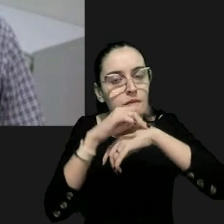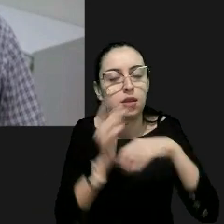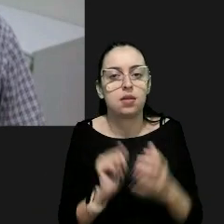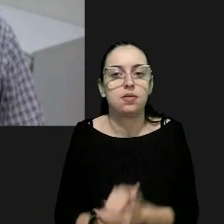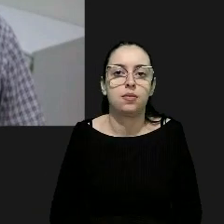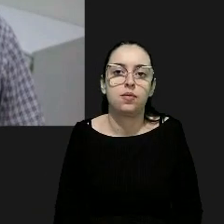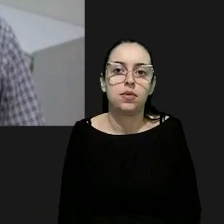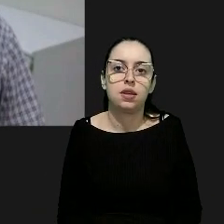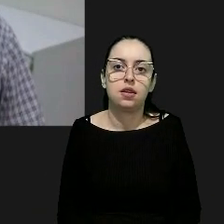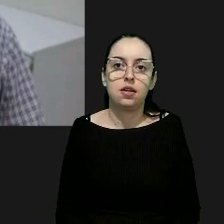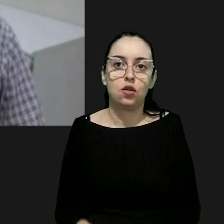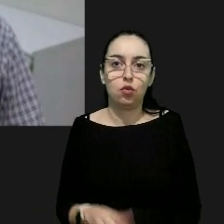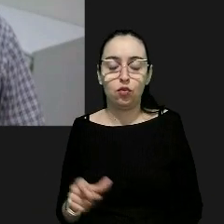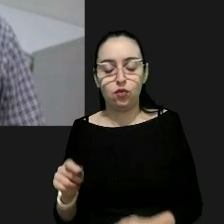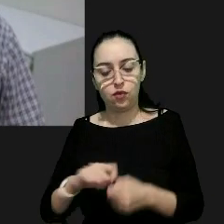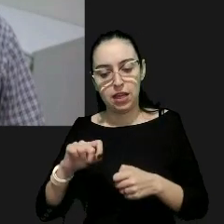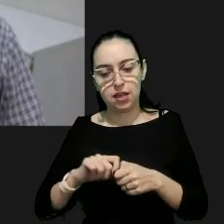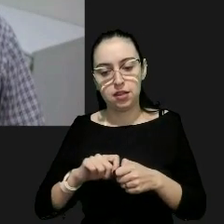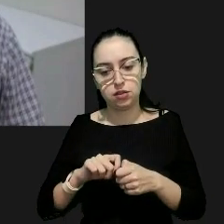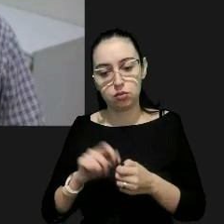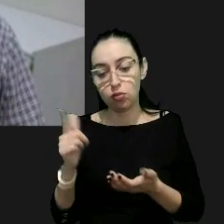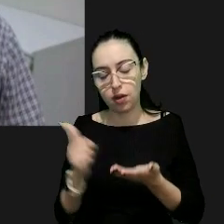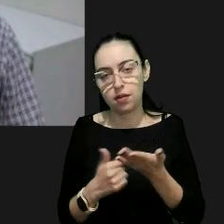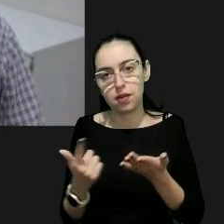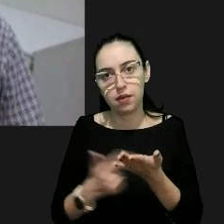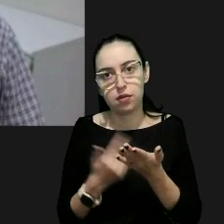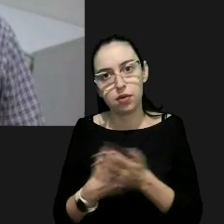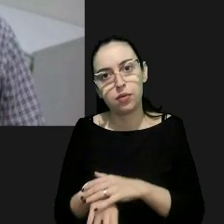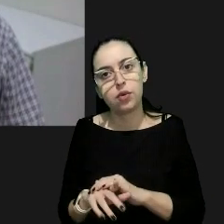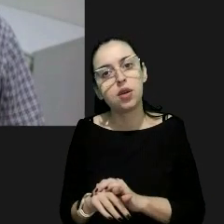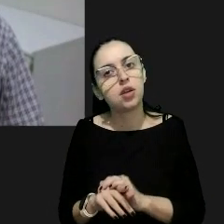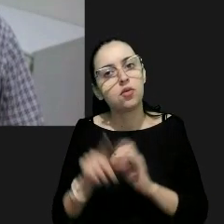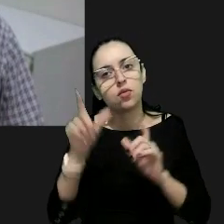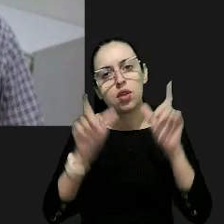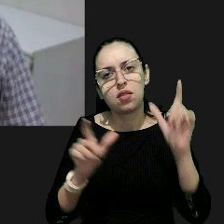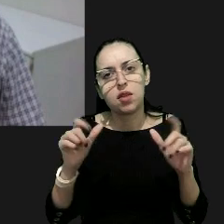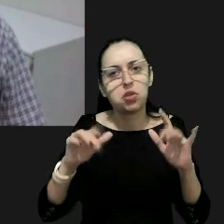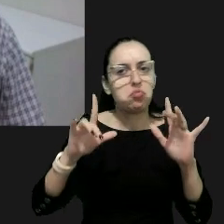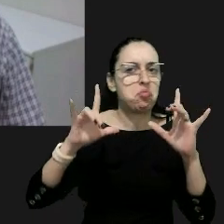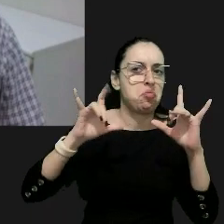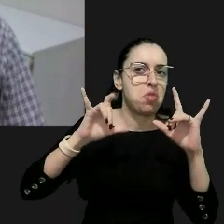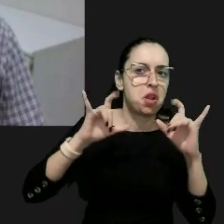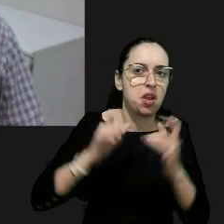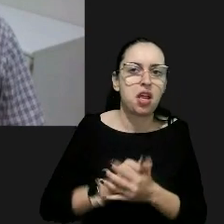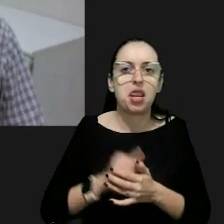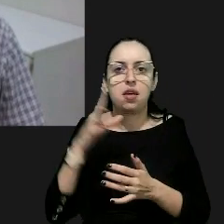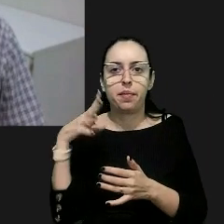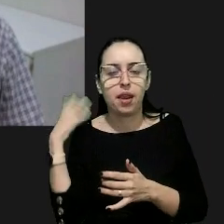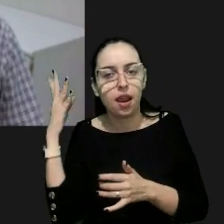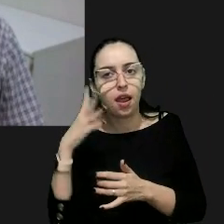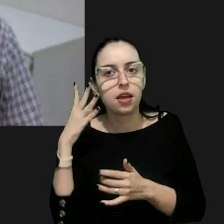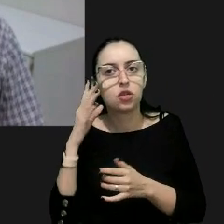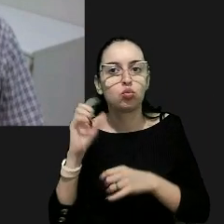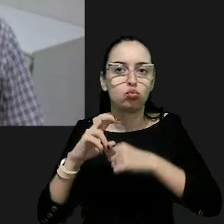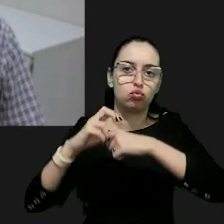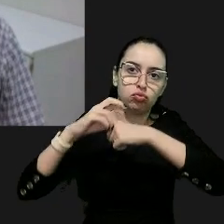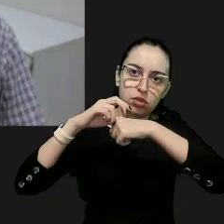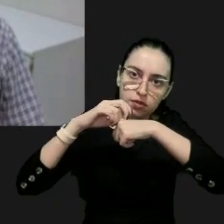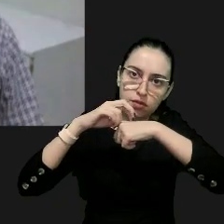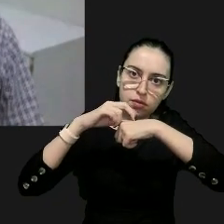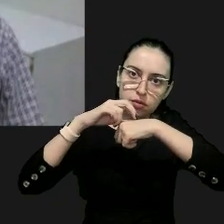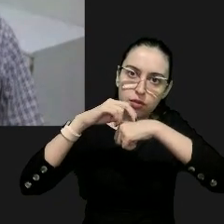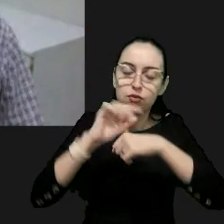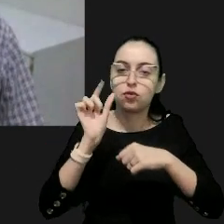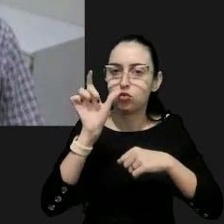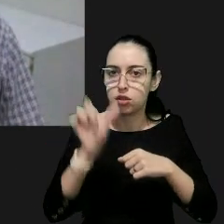mais do que uma formiguinha. Então, eu faço isso na Folha de São Paulo, eu faço isso na Vogue, faço isso no Instagram, faço isso nas minhas